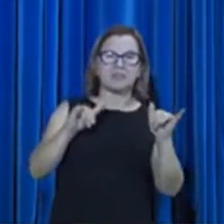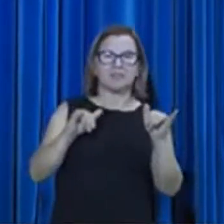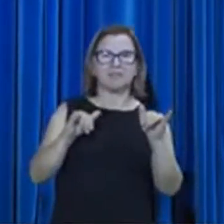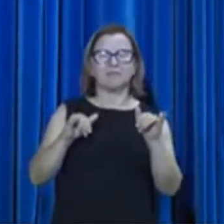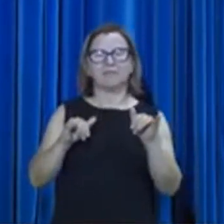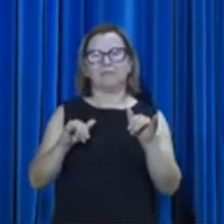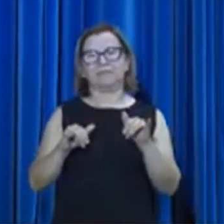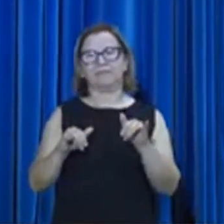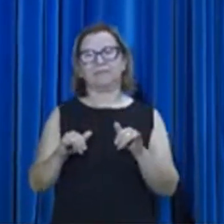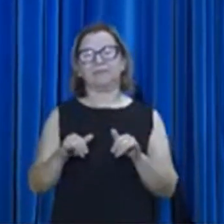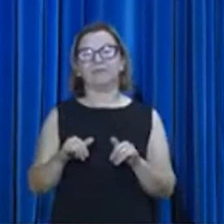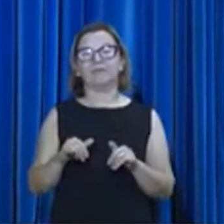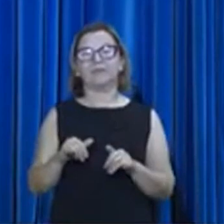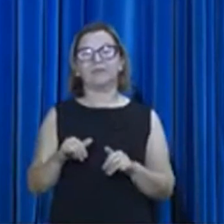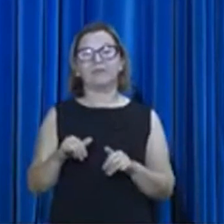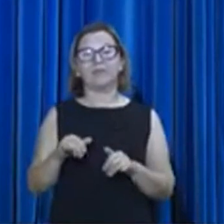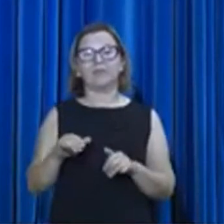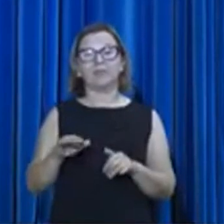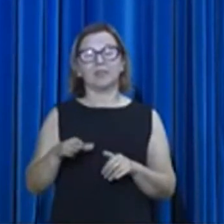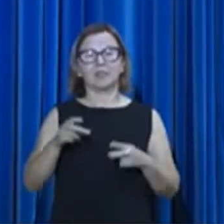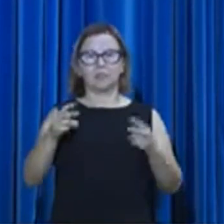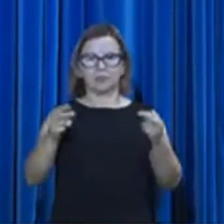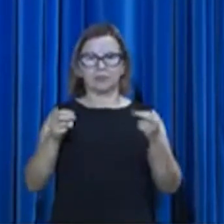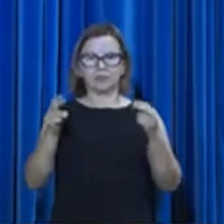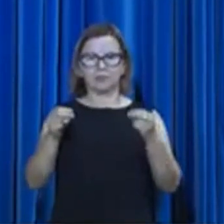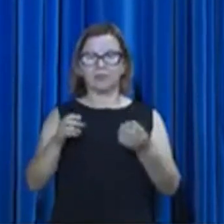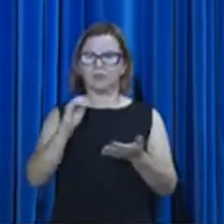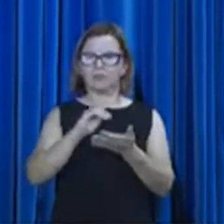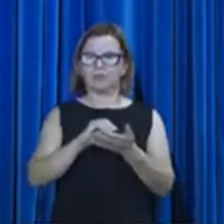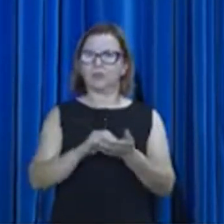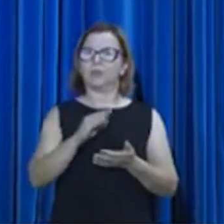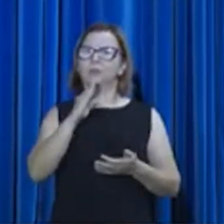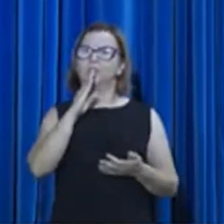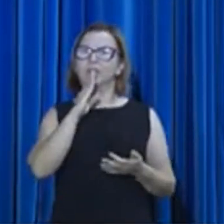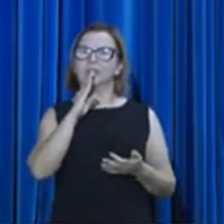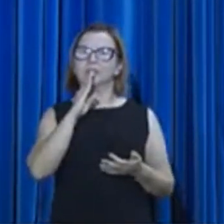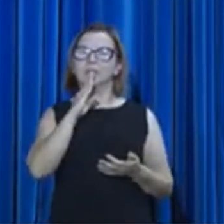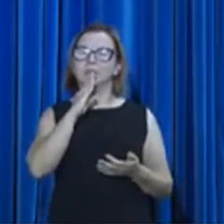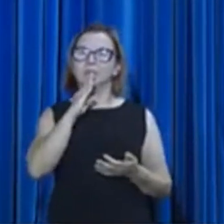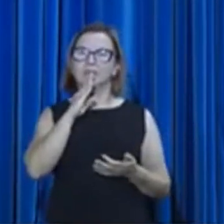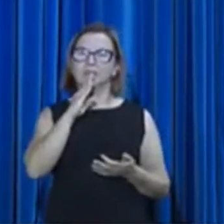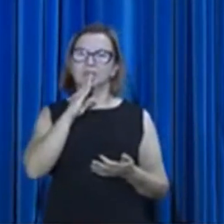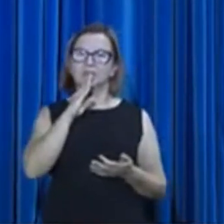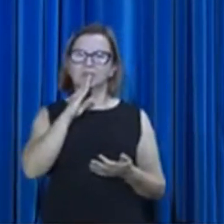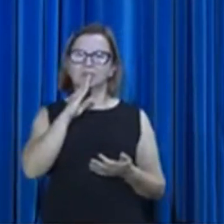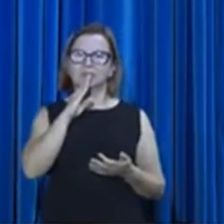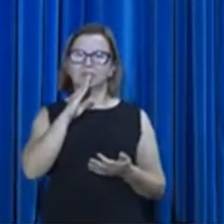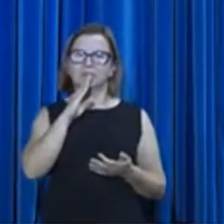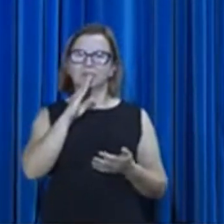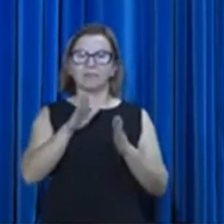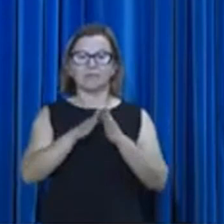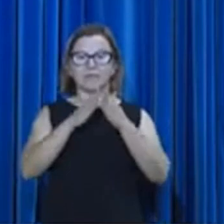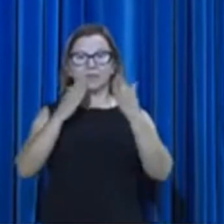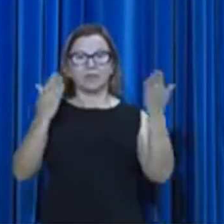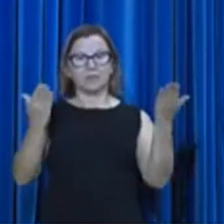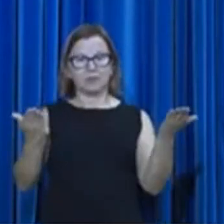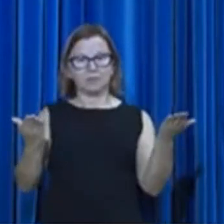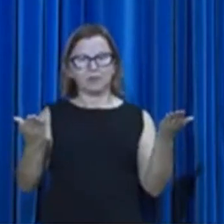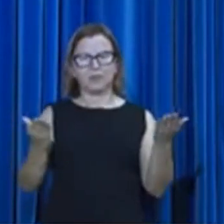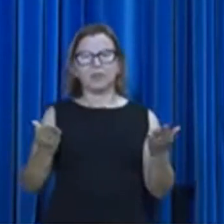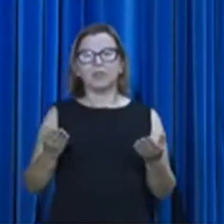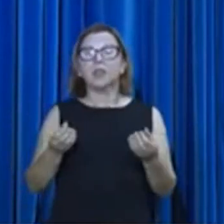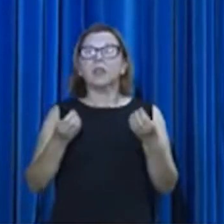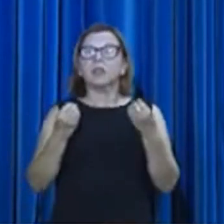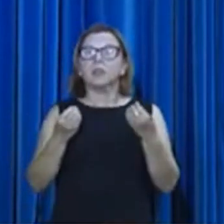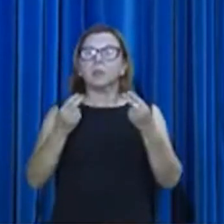também, nós vemos a falta de conhecimento nosso, do nosso contexto, da nossa realidade. Como